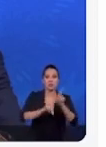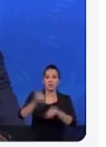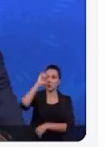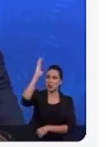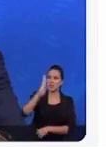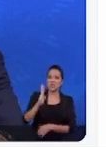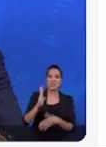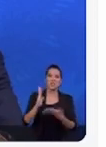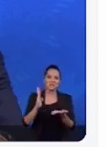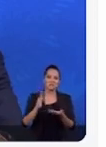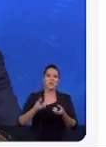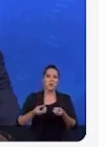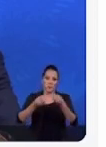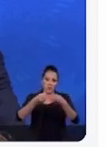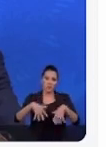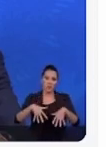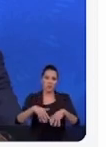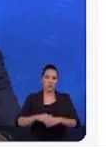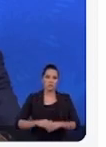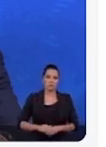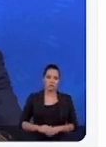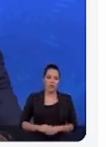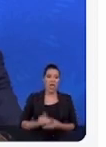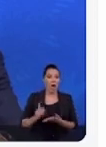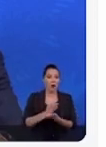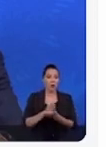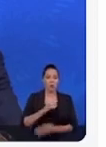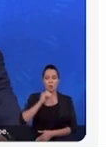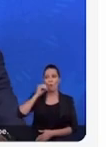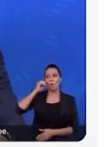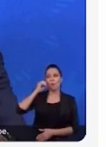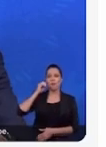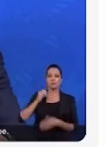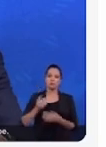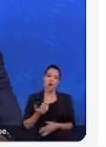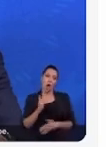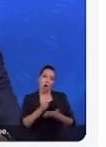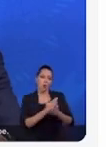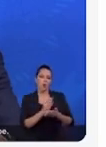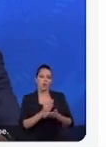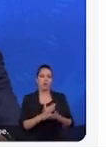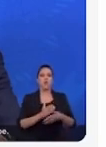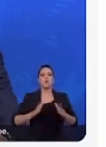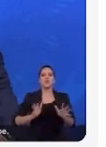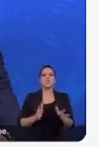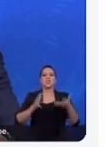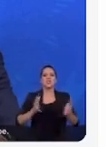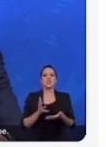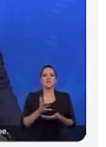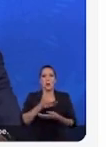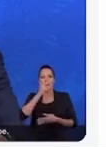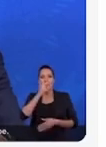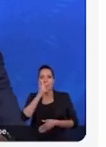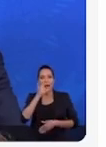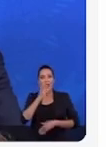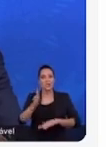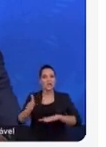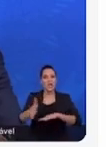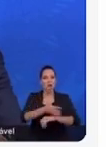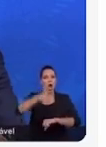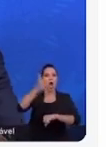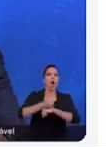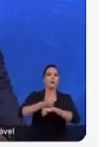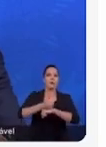e é um puxão de orelha em todos os três poderes, né? O que eles estão falando ali é, ó, a gente viu que deu ruim nessa história, não pode